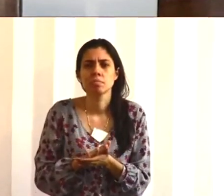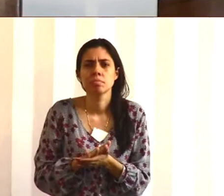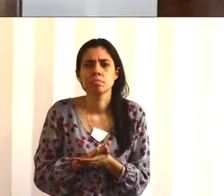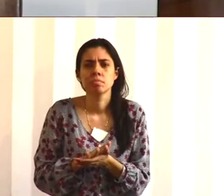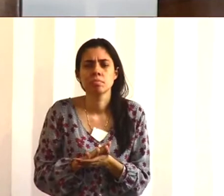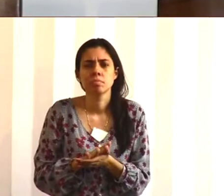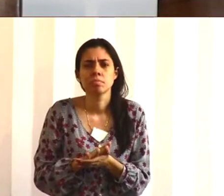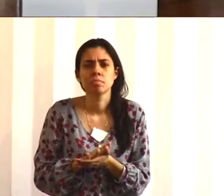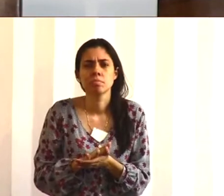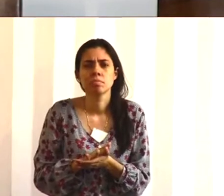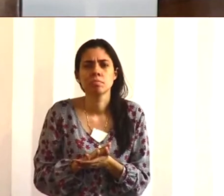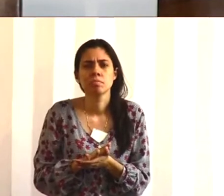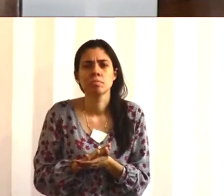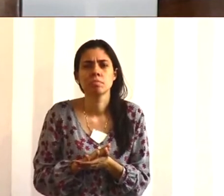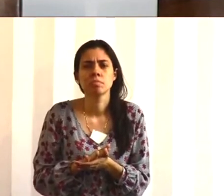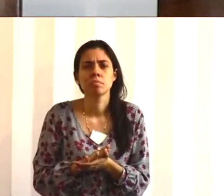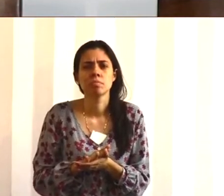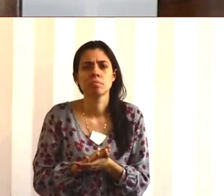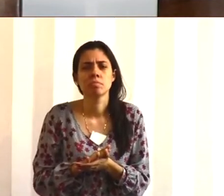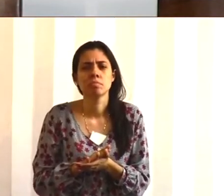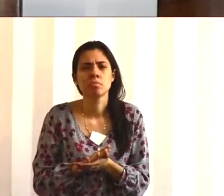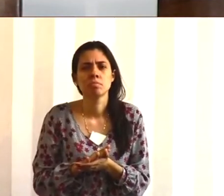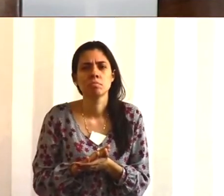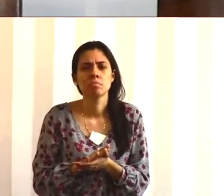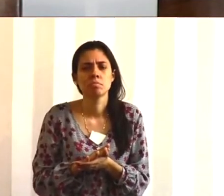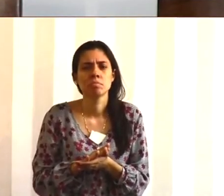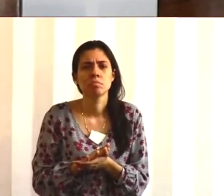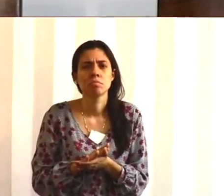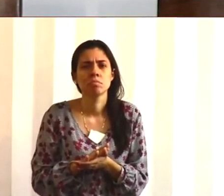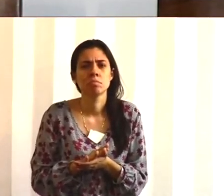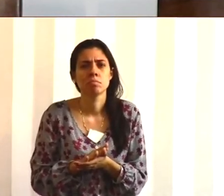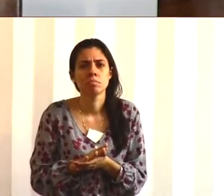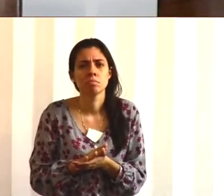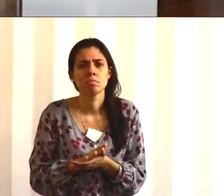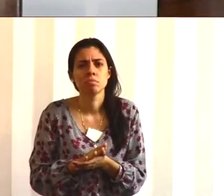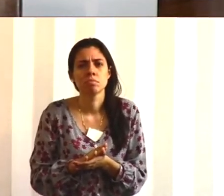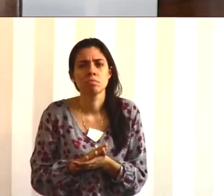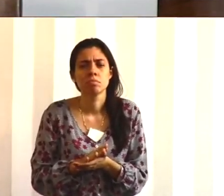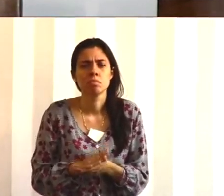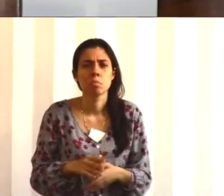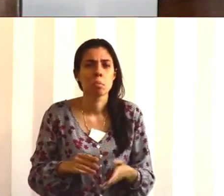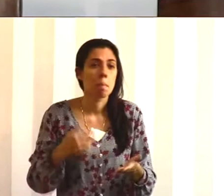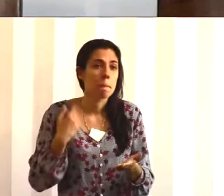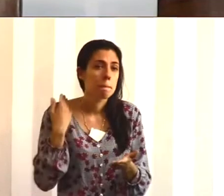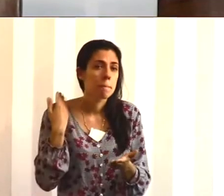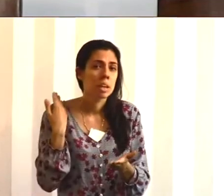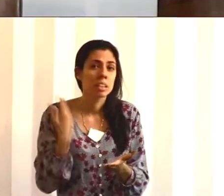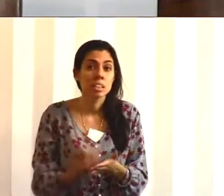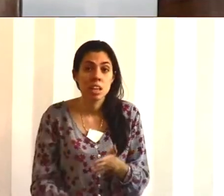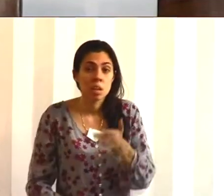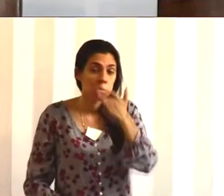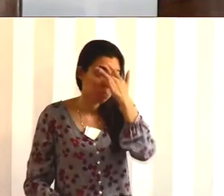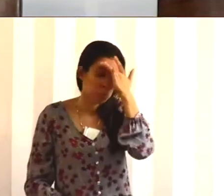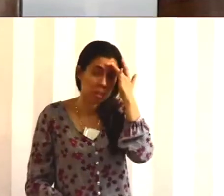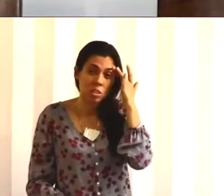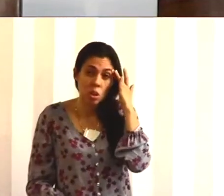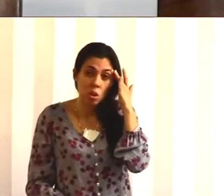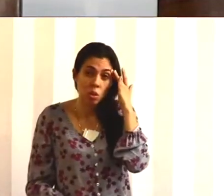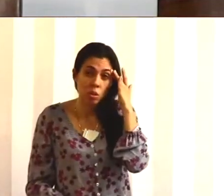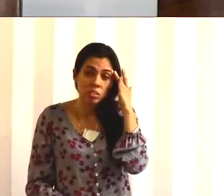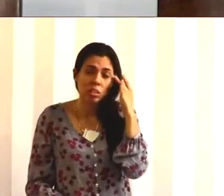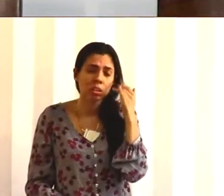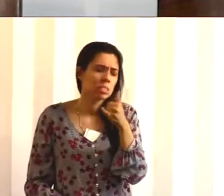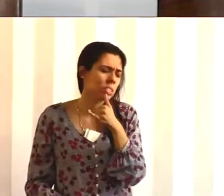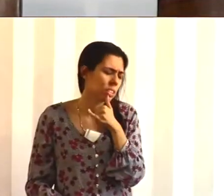não vemos ninguém, não vemos Deus nos livrando dele. Perdemos pessoas que nós não queríamos perder, e